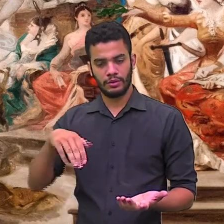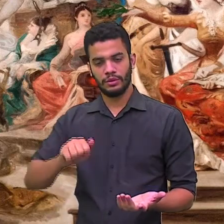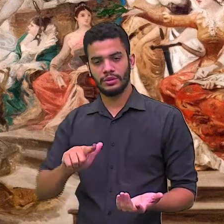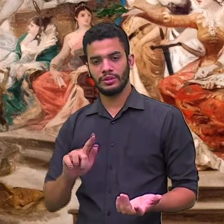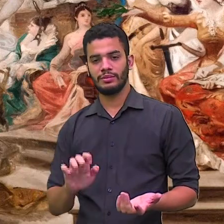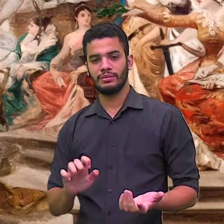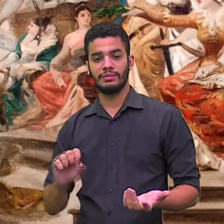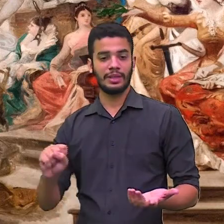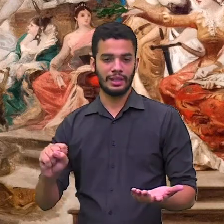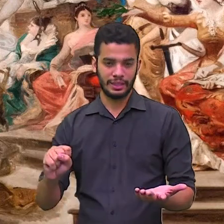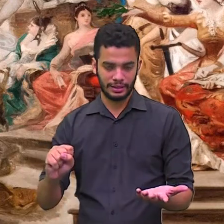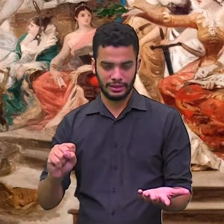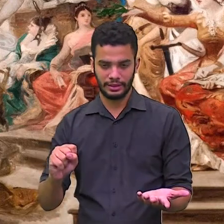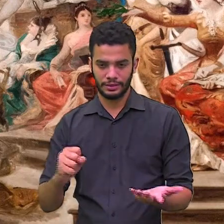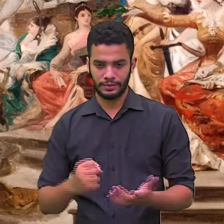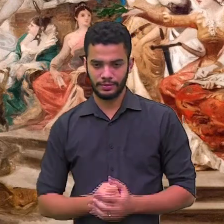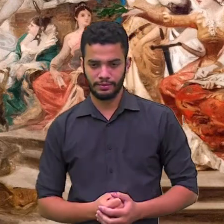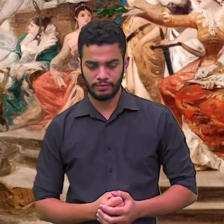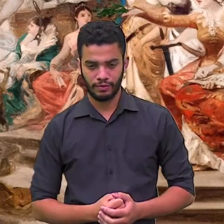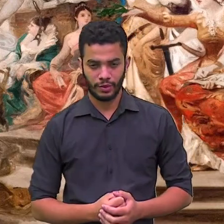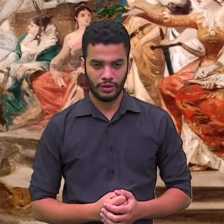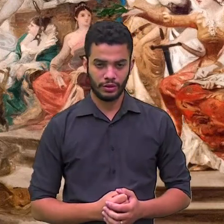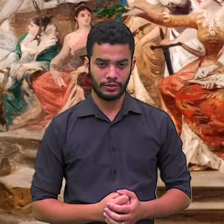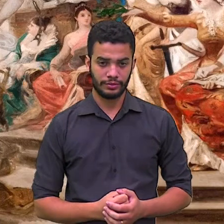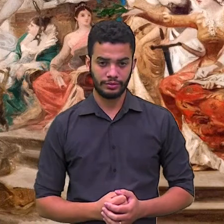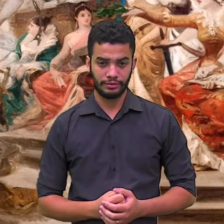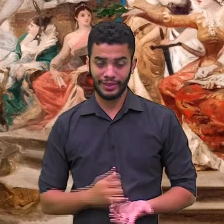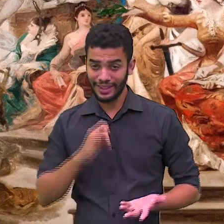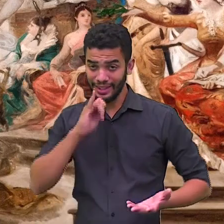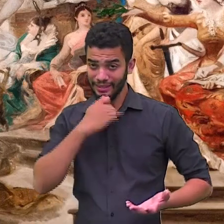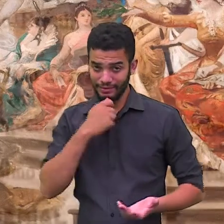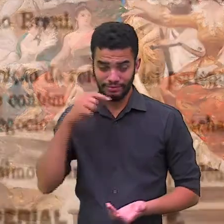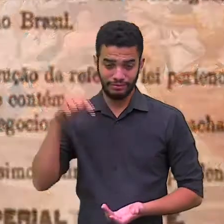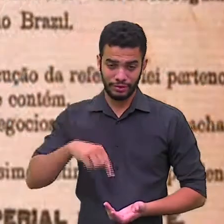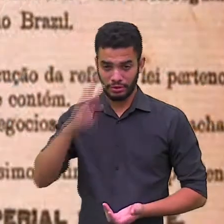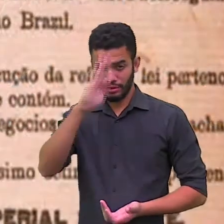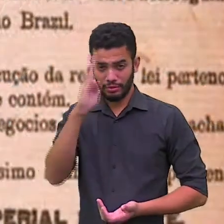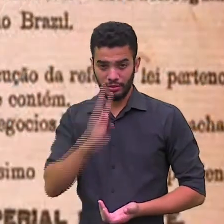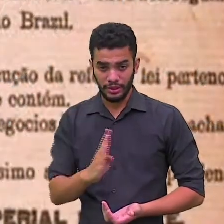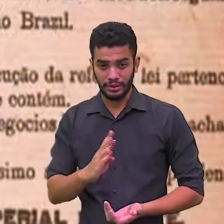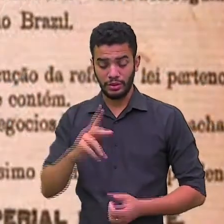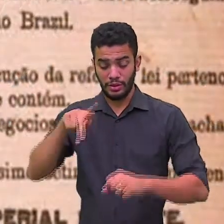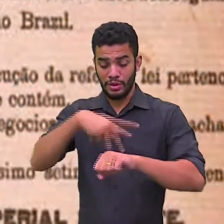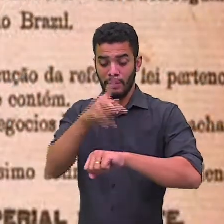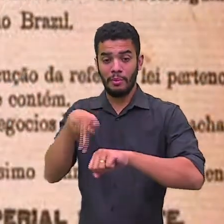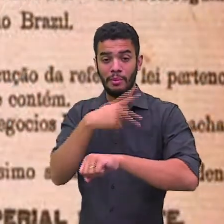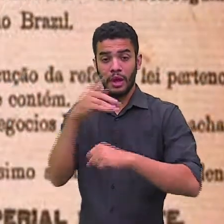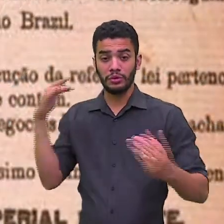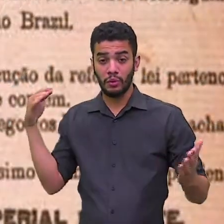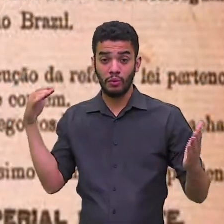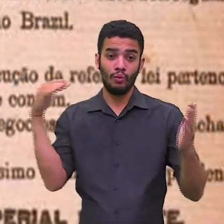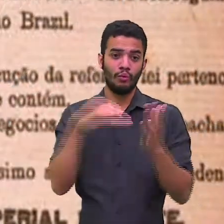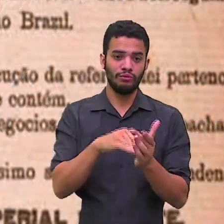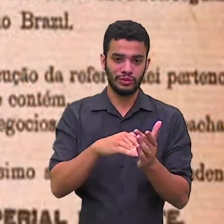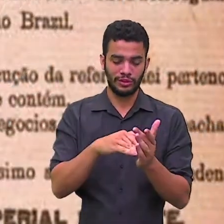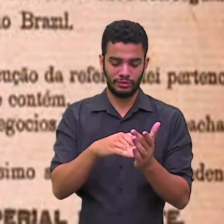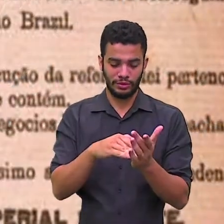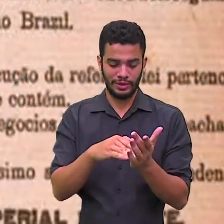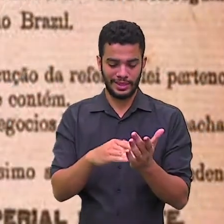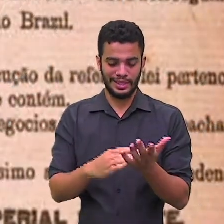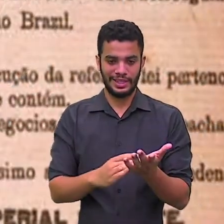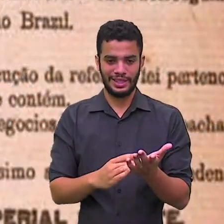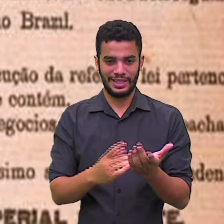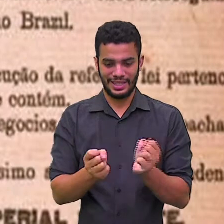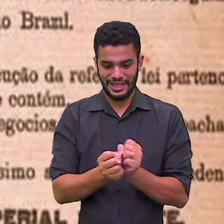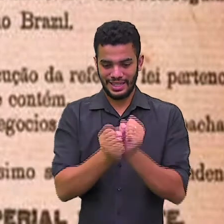escravizados e dos afrodescendentes. O Brasil foi o último país do continente americano a abolir o tratado escravo,